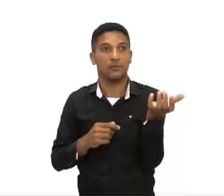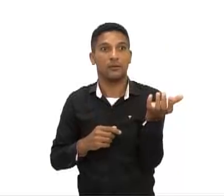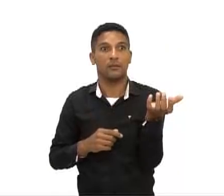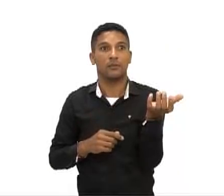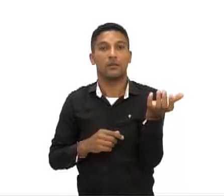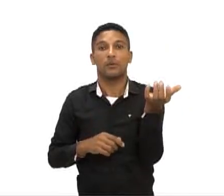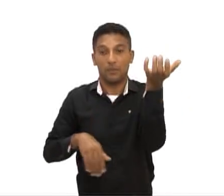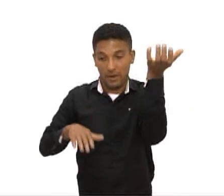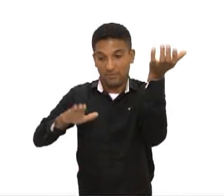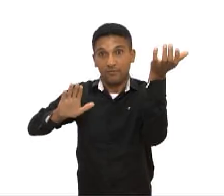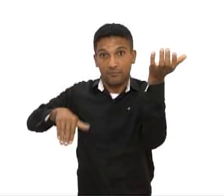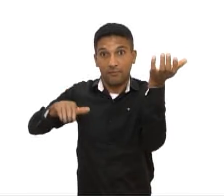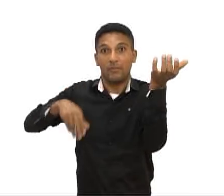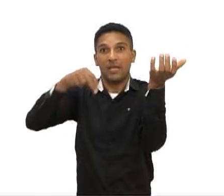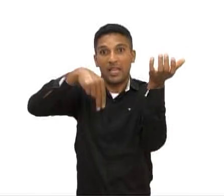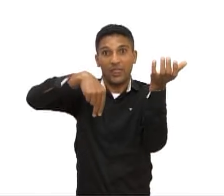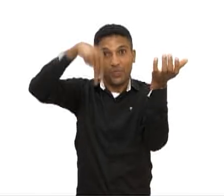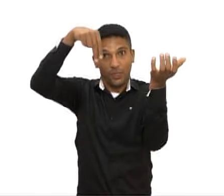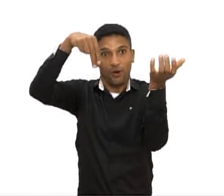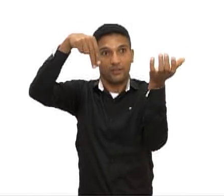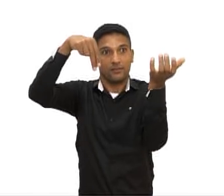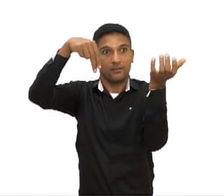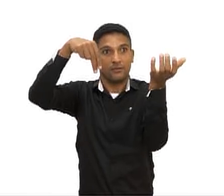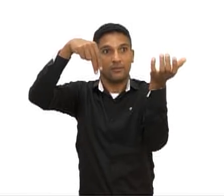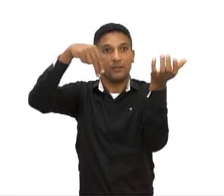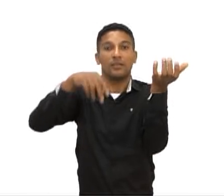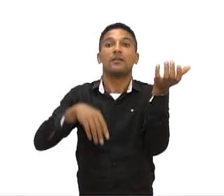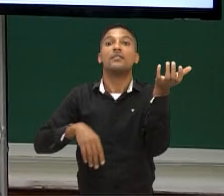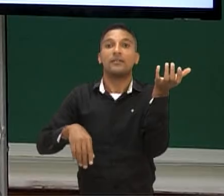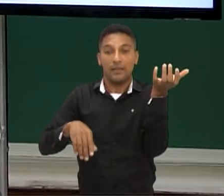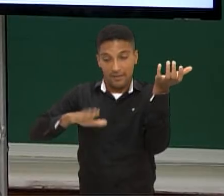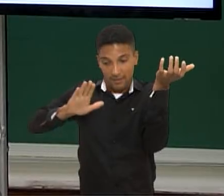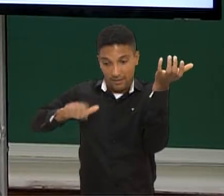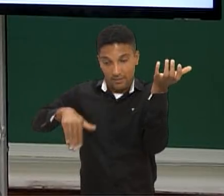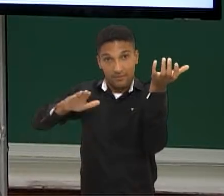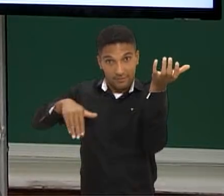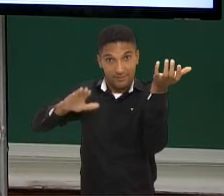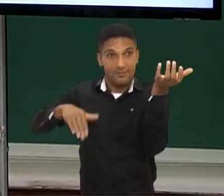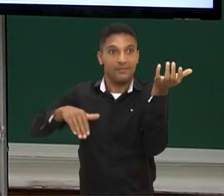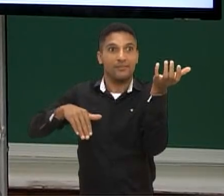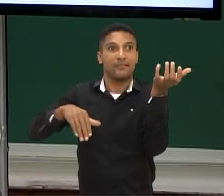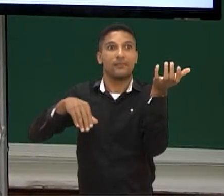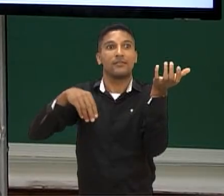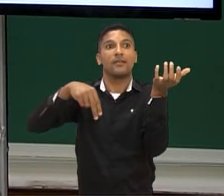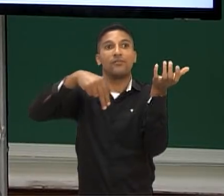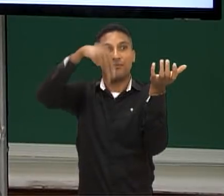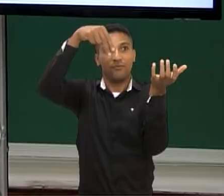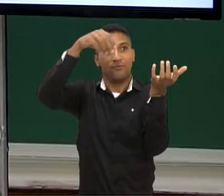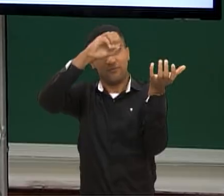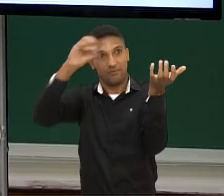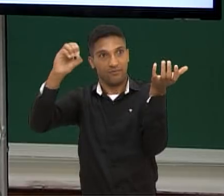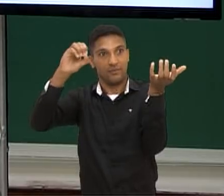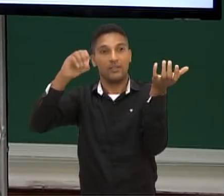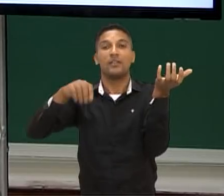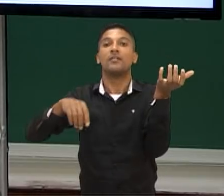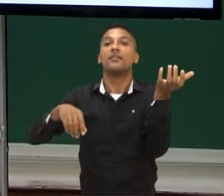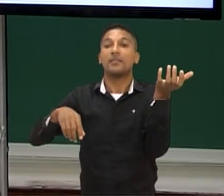Caatinga, nordeste e sudeste. Fácil, né? Não dá mais para